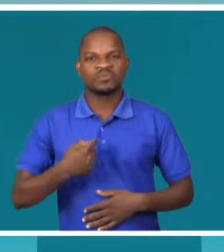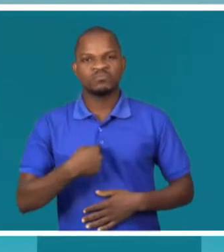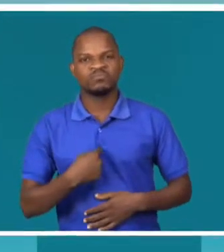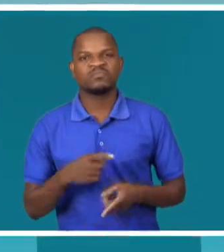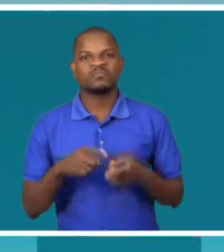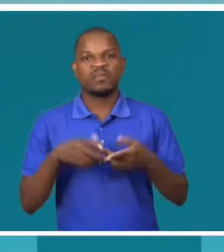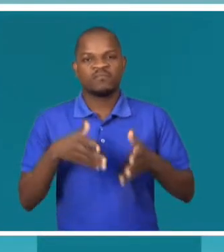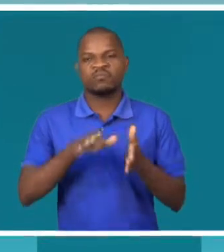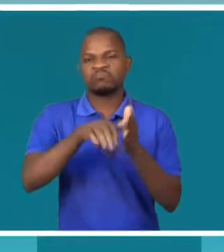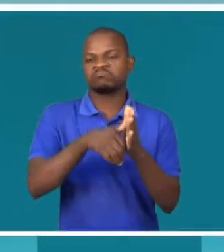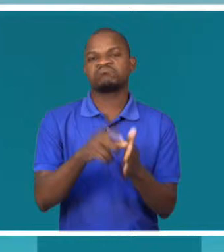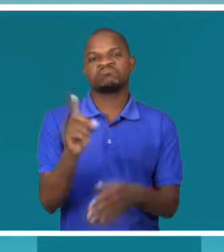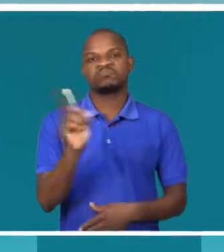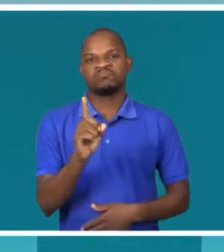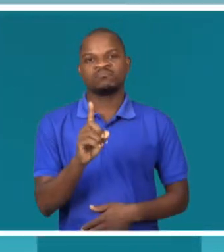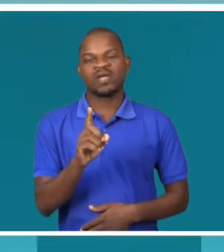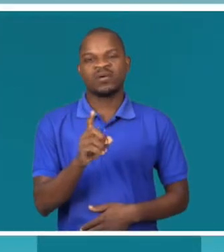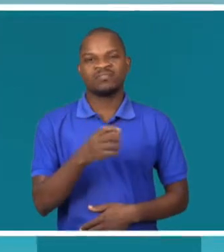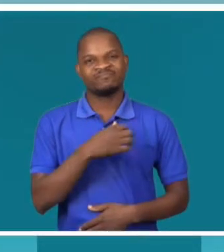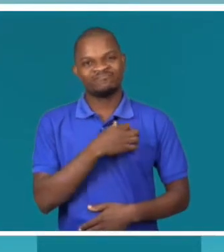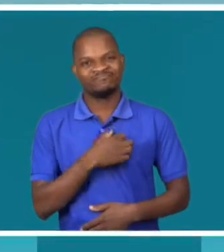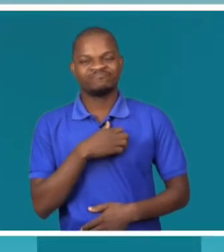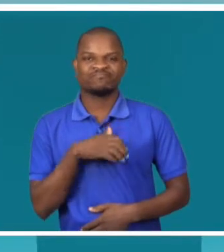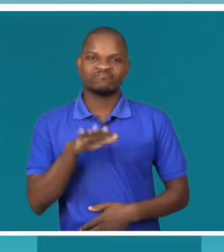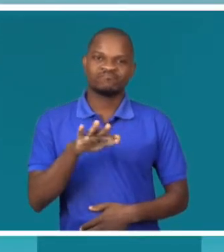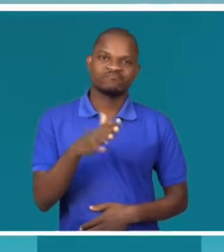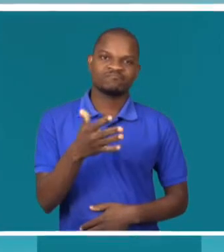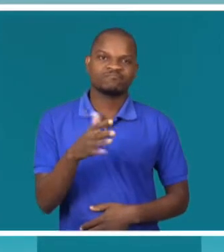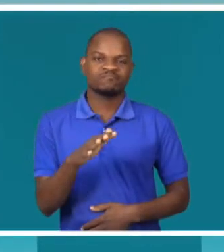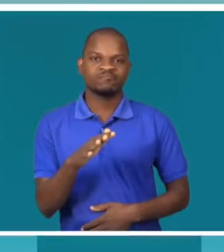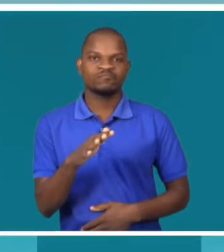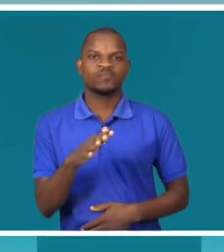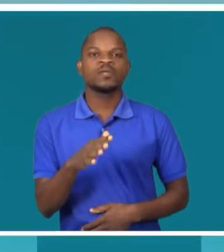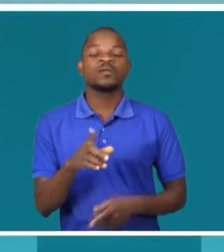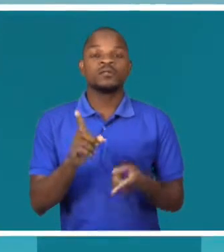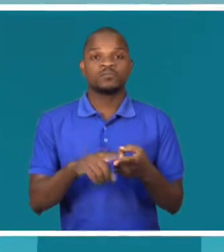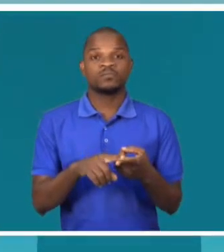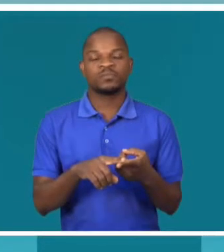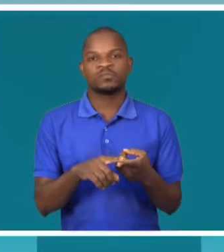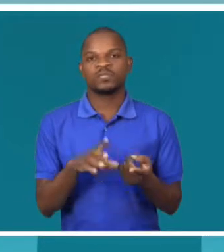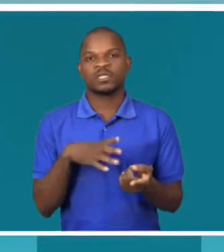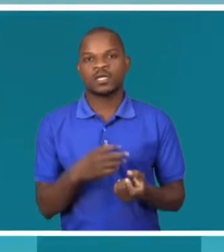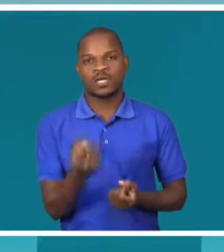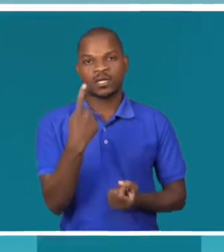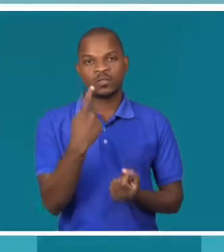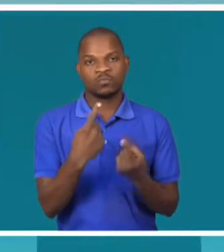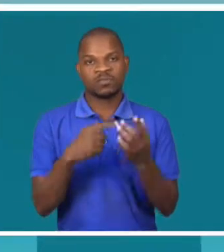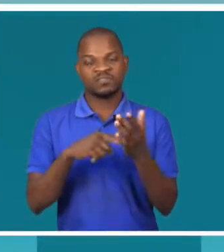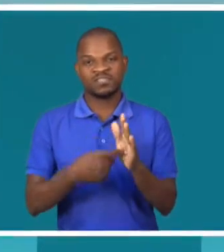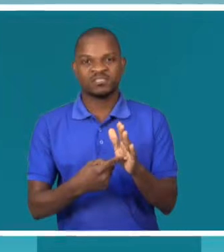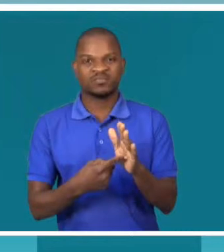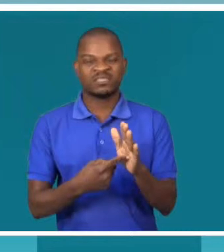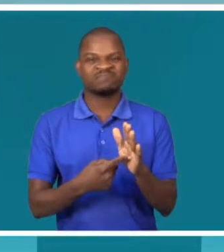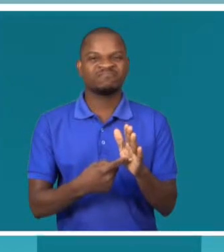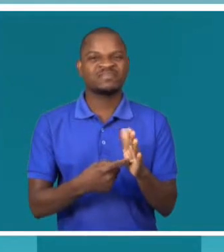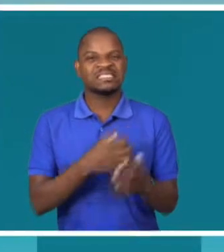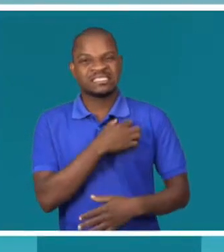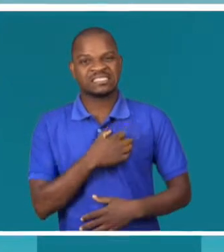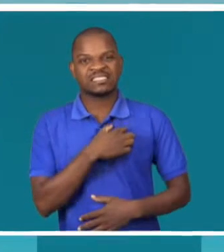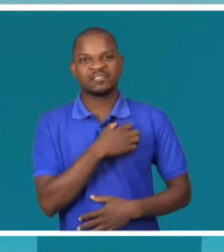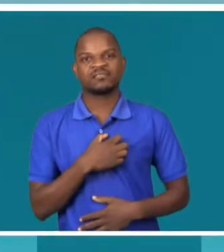O trabalho ajuda. Consigo sustentar a minha família de tal forma que nem eu, nem meus filhos, nem a minha